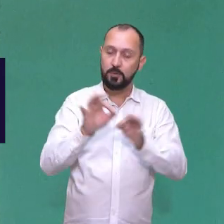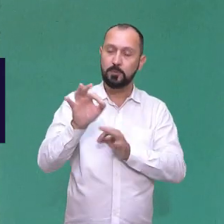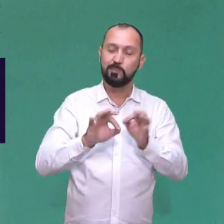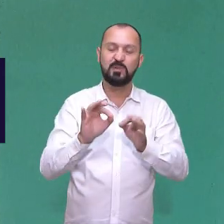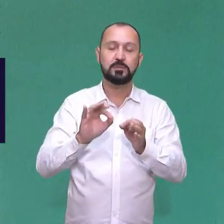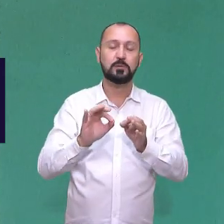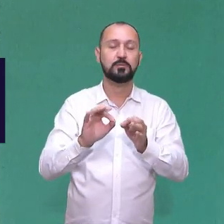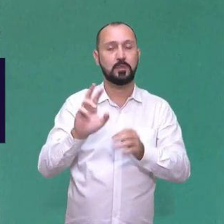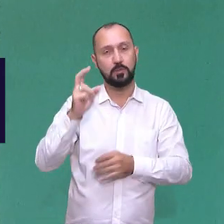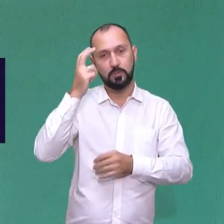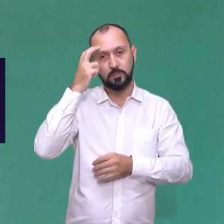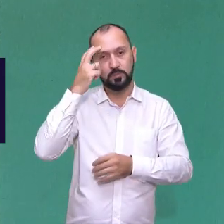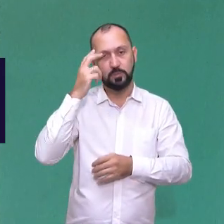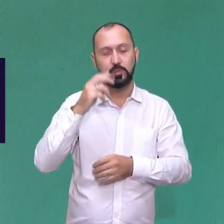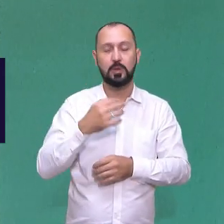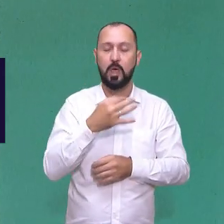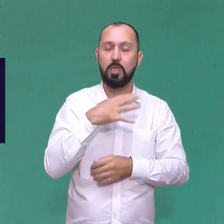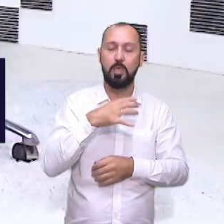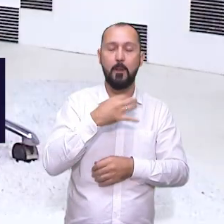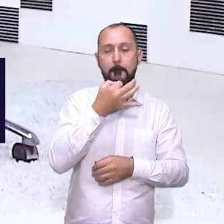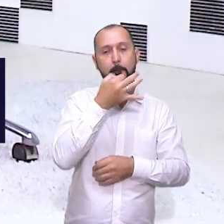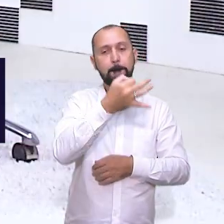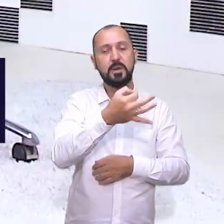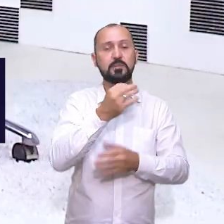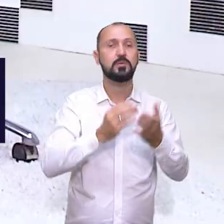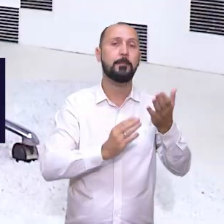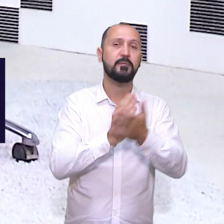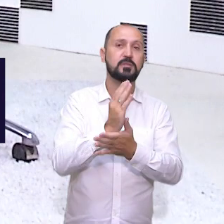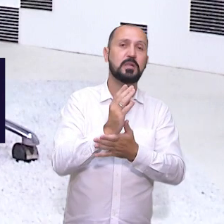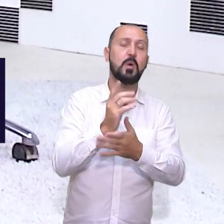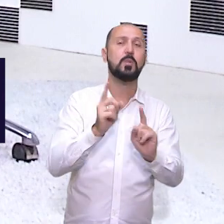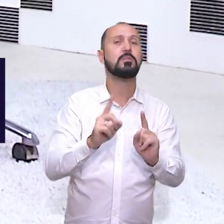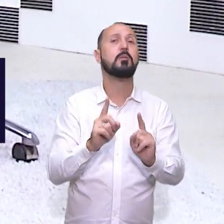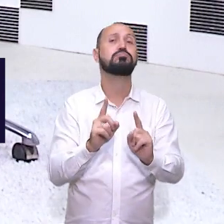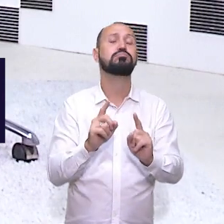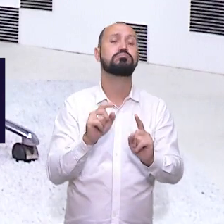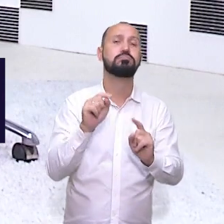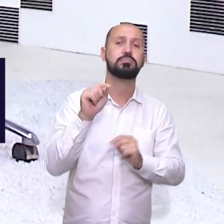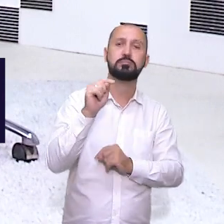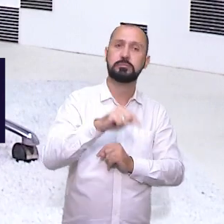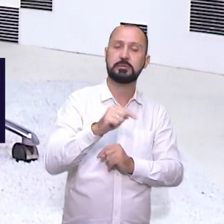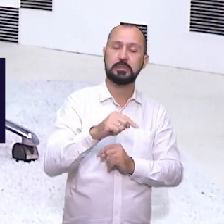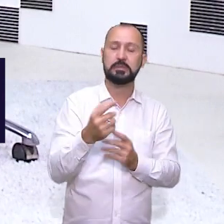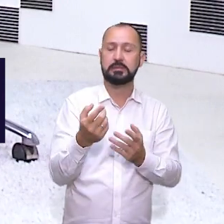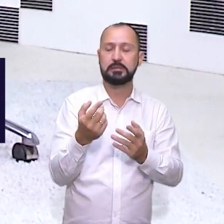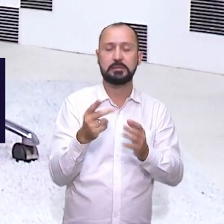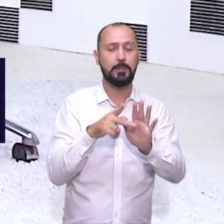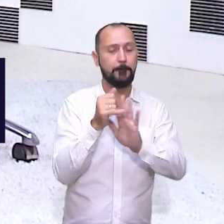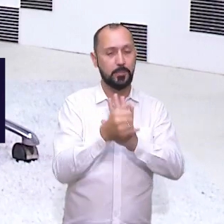melhor do ponto de vista da produção cultural, e aí é emitida uma opinião de aprovação ou não